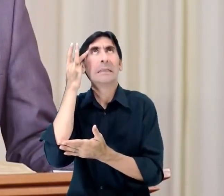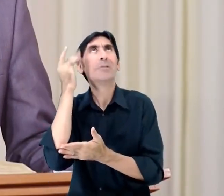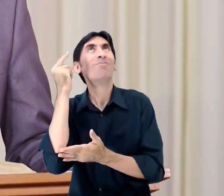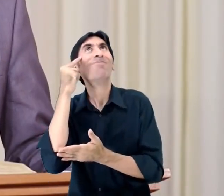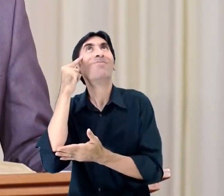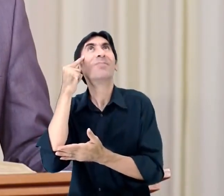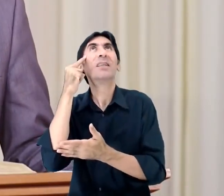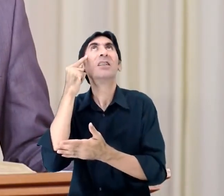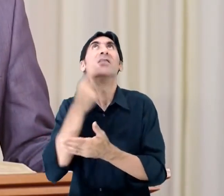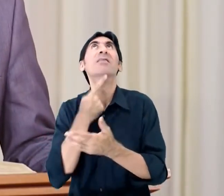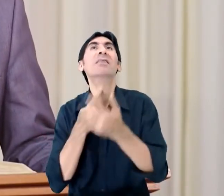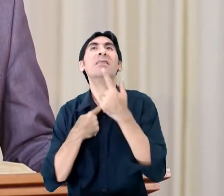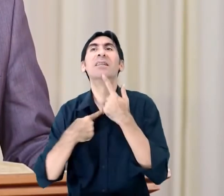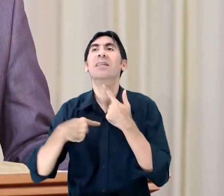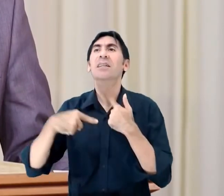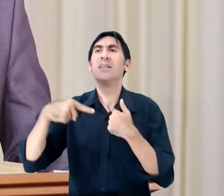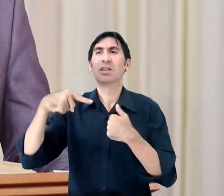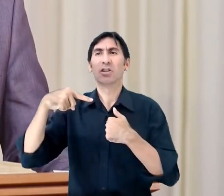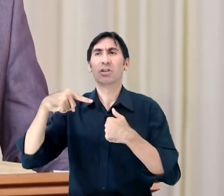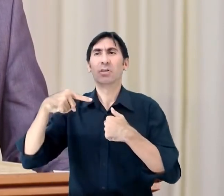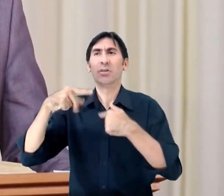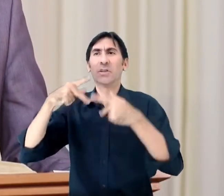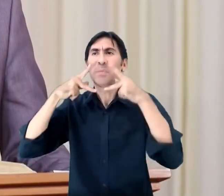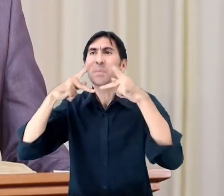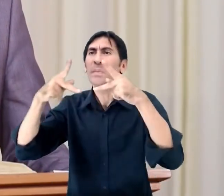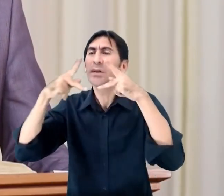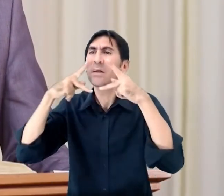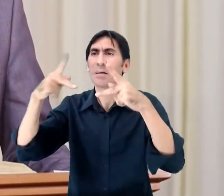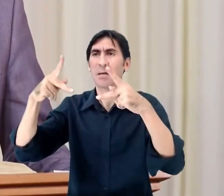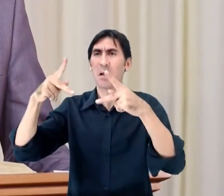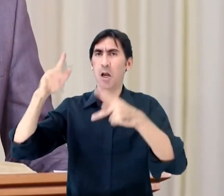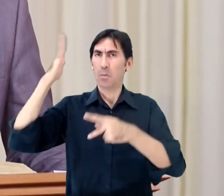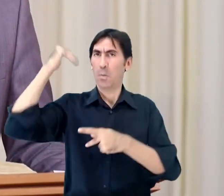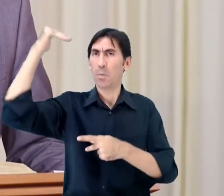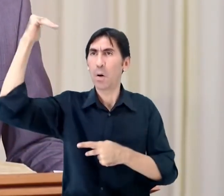isso é bom. Isso é fantástico.